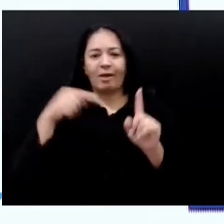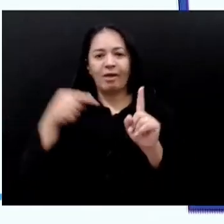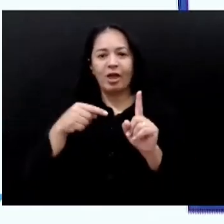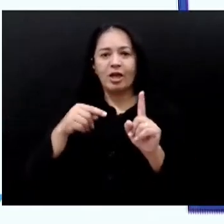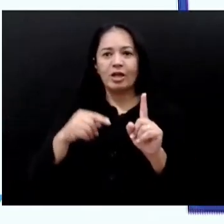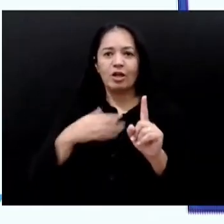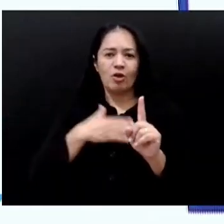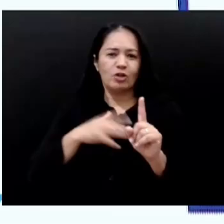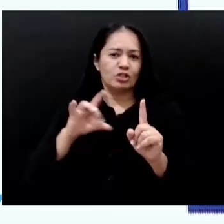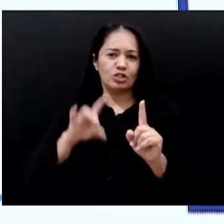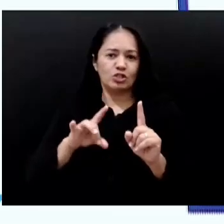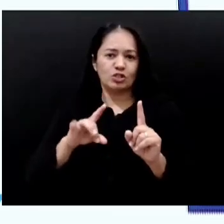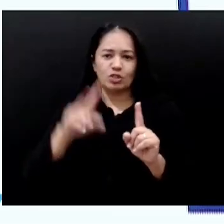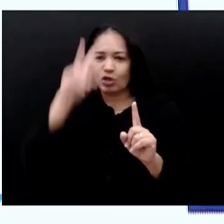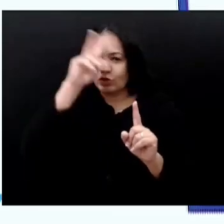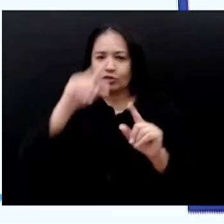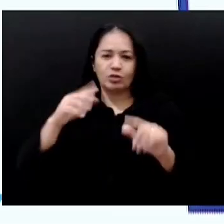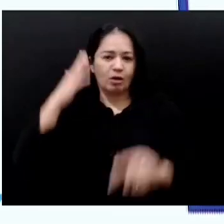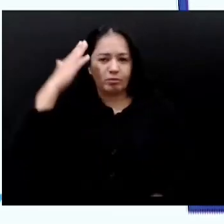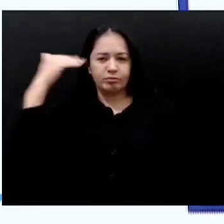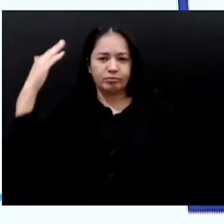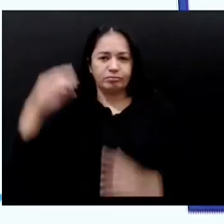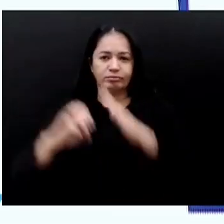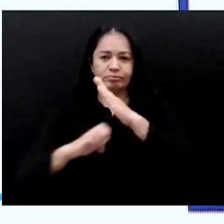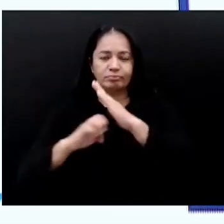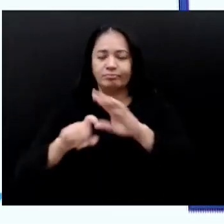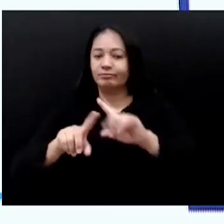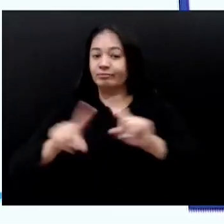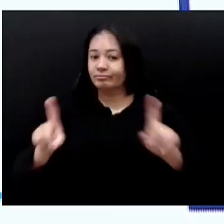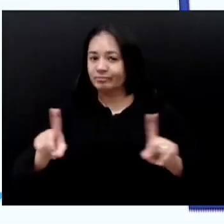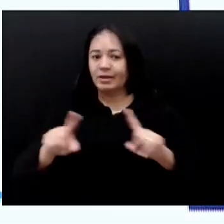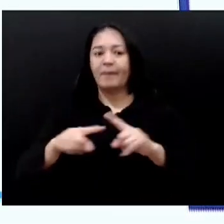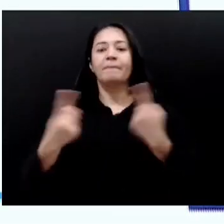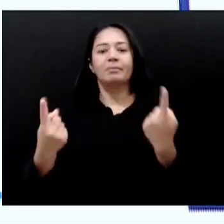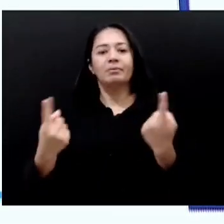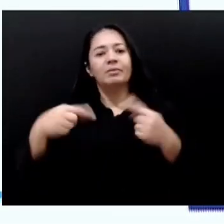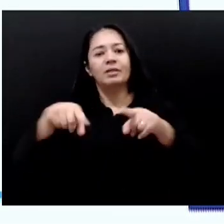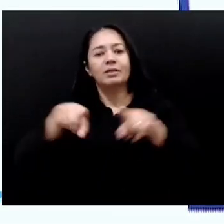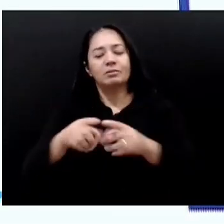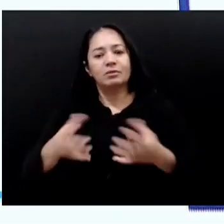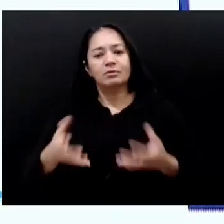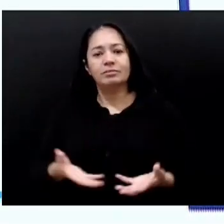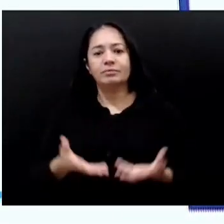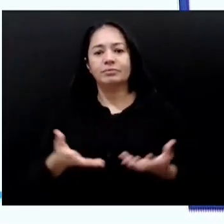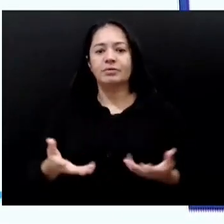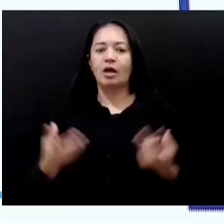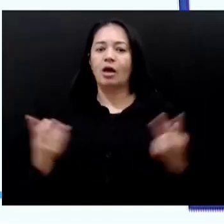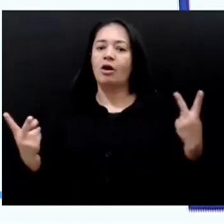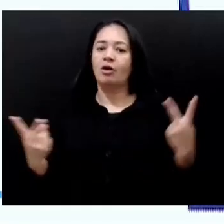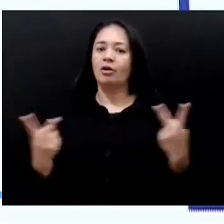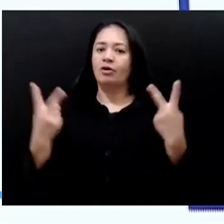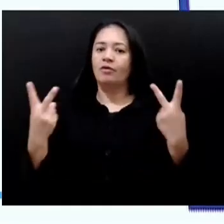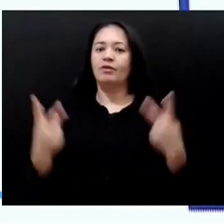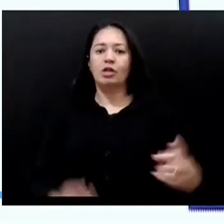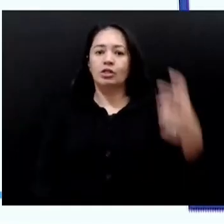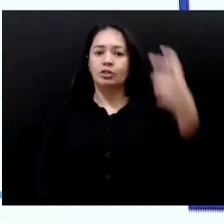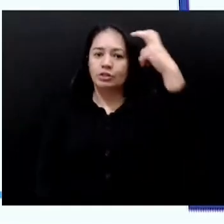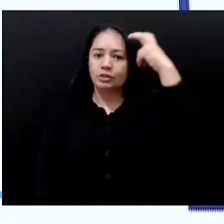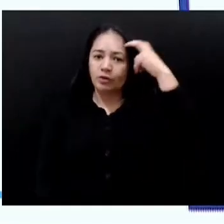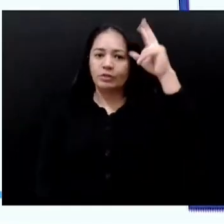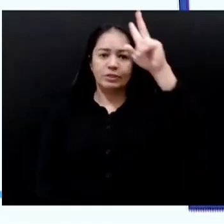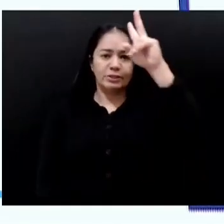de sucesso empresarial, mas também promove a valorização da cultura, da história da sua cidade